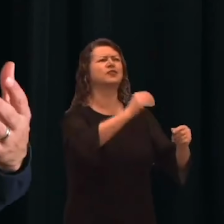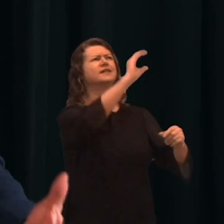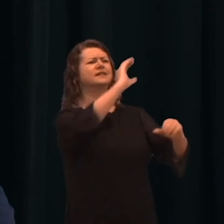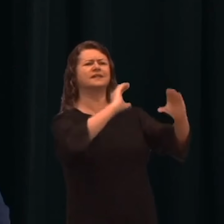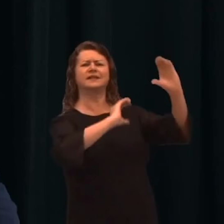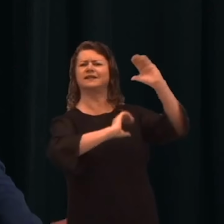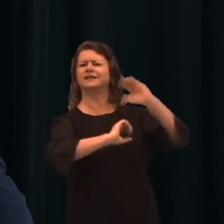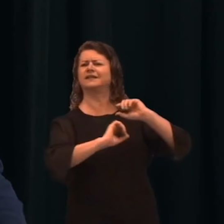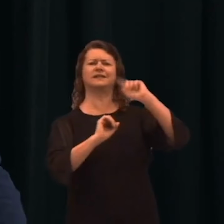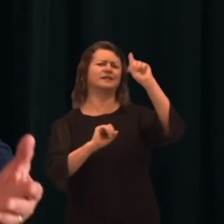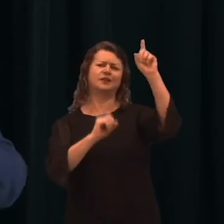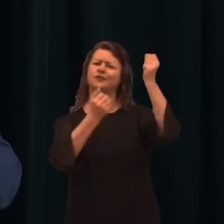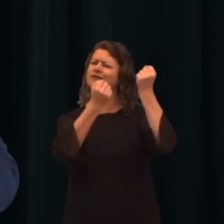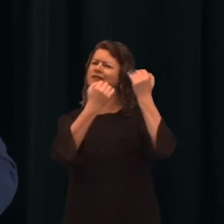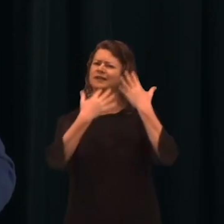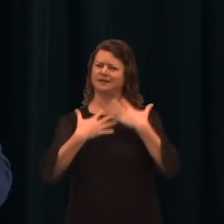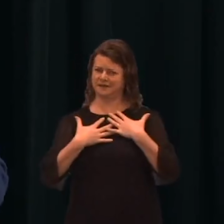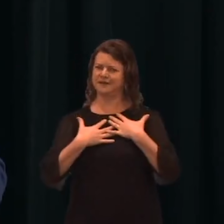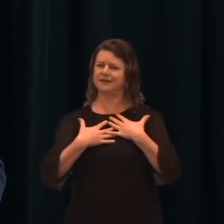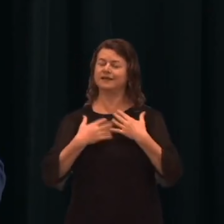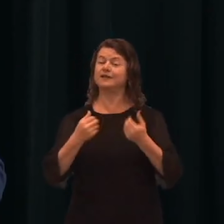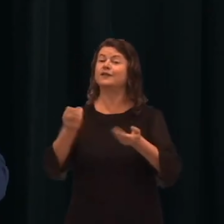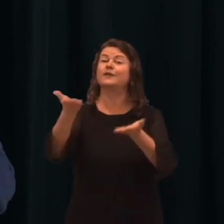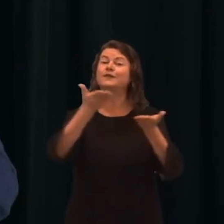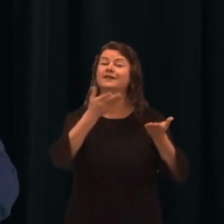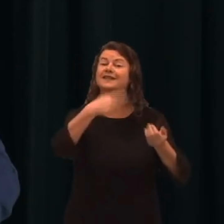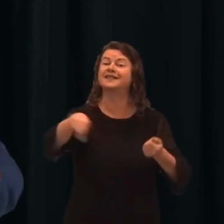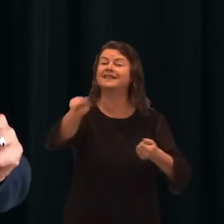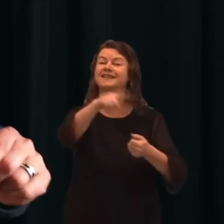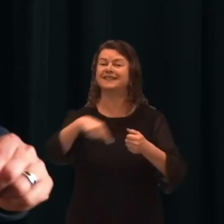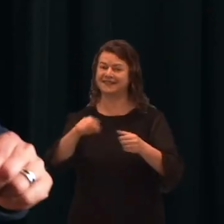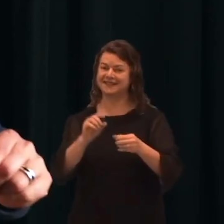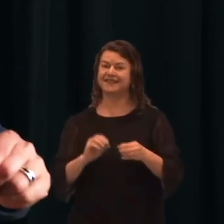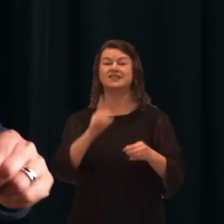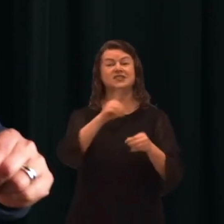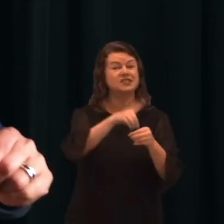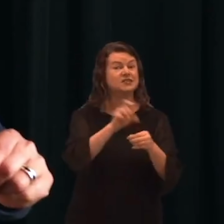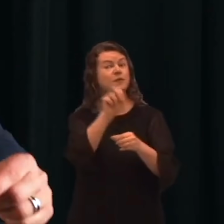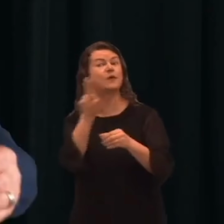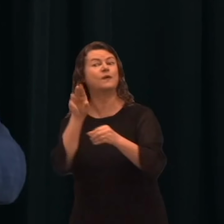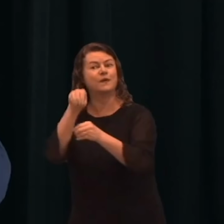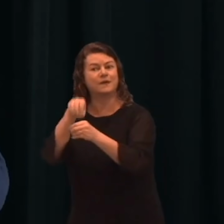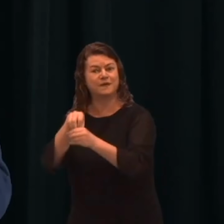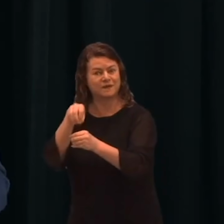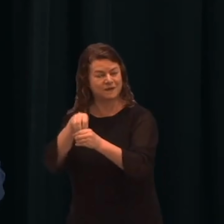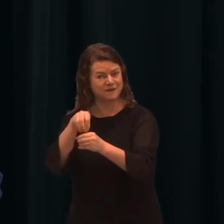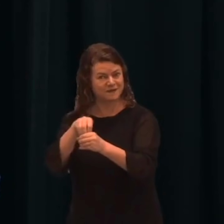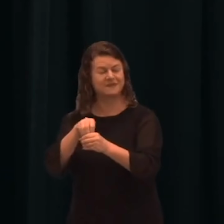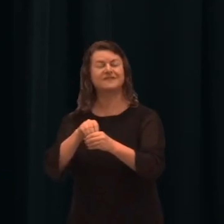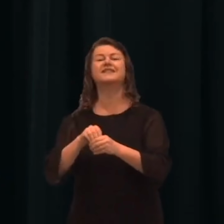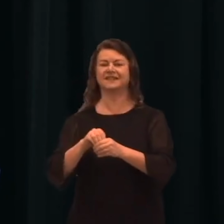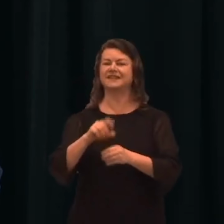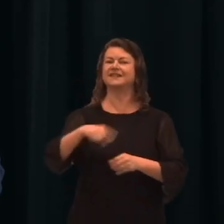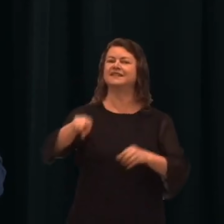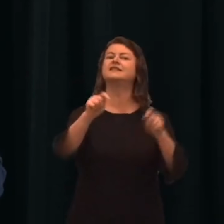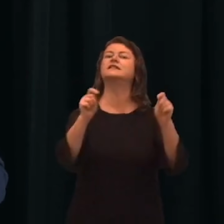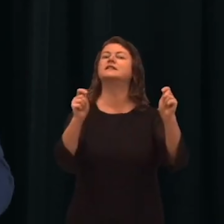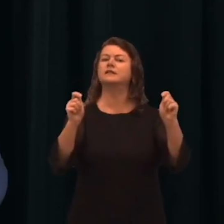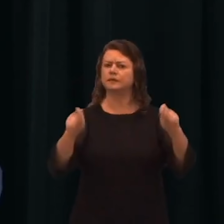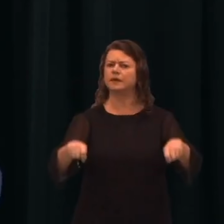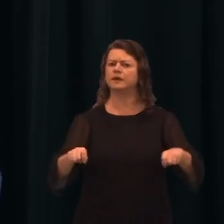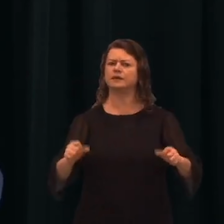seja com o seu dízimo, seja com a sua oferta. Você pode ligar o pisca-alerta do seu carro e que alguém virá até você.